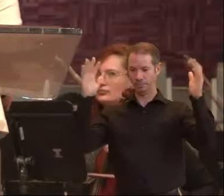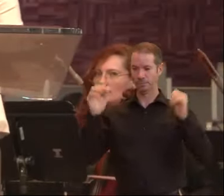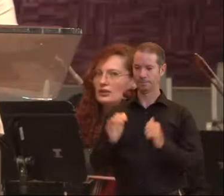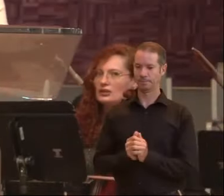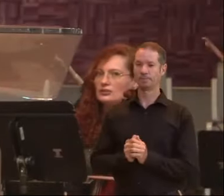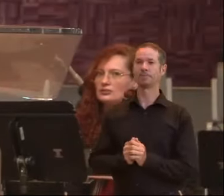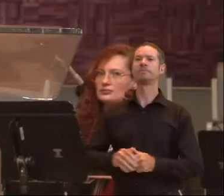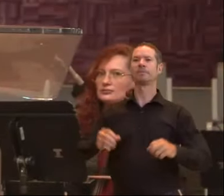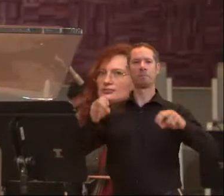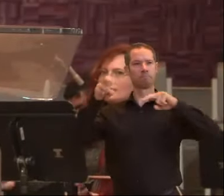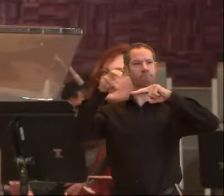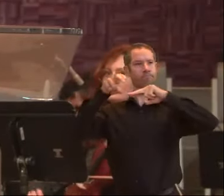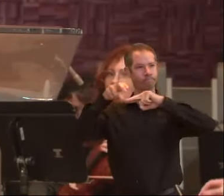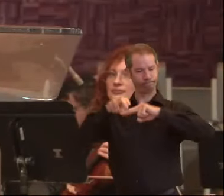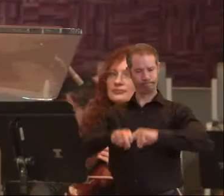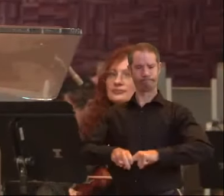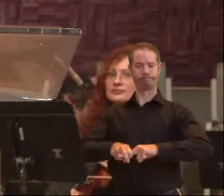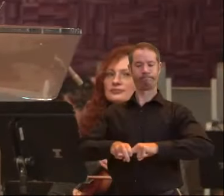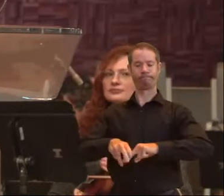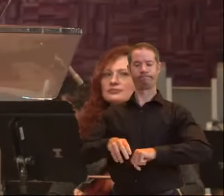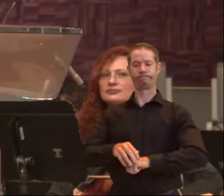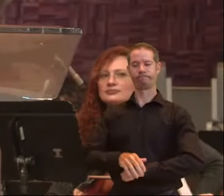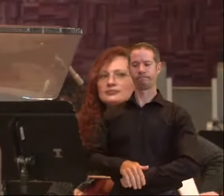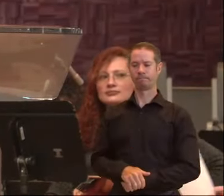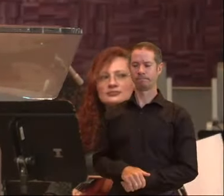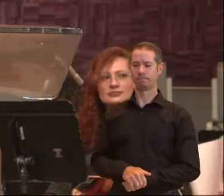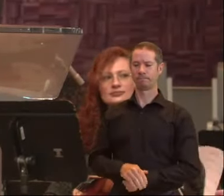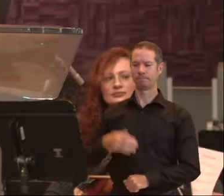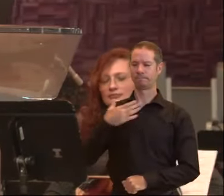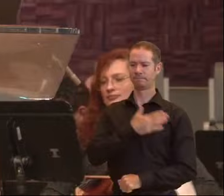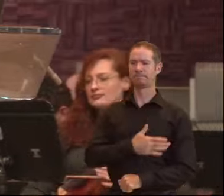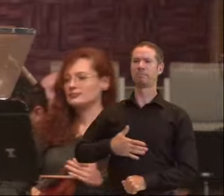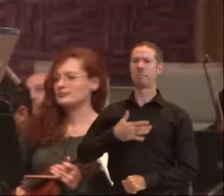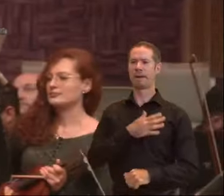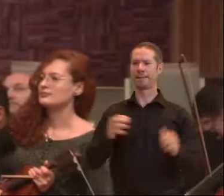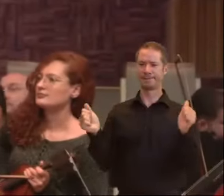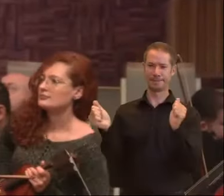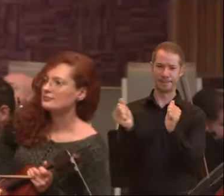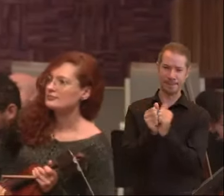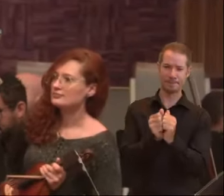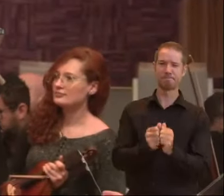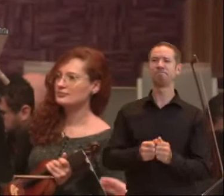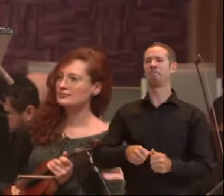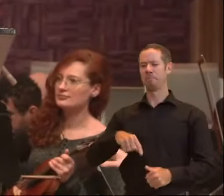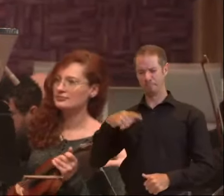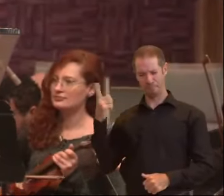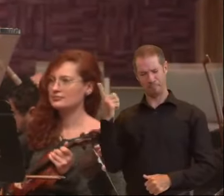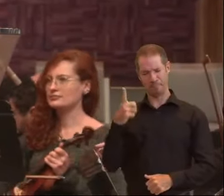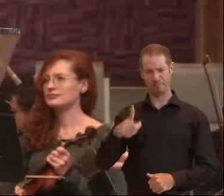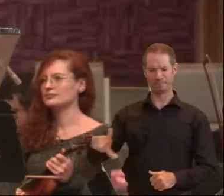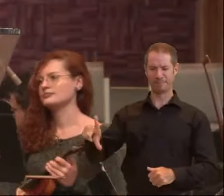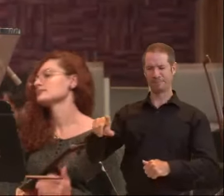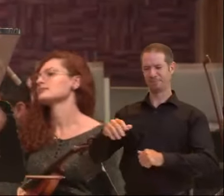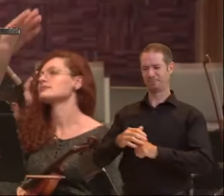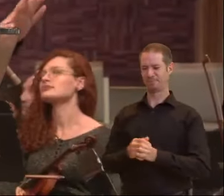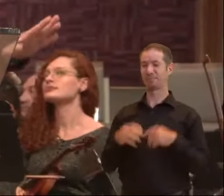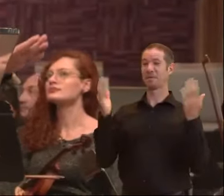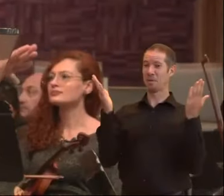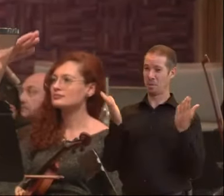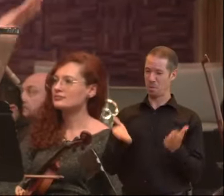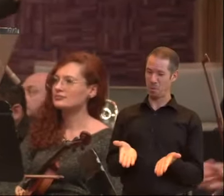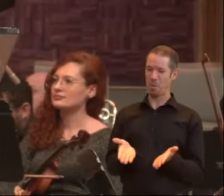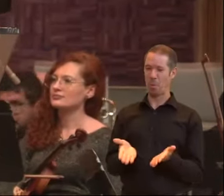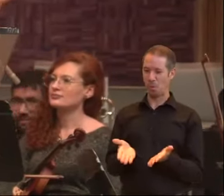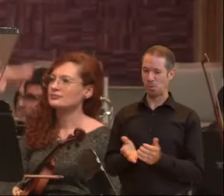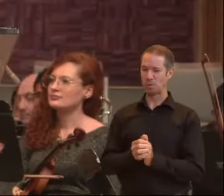Os irmãos podem se assentar. É um prazer estar com os irmãos mais uma vez. E hoje com a